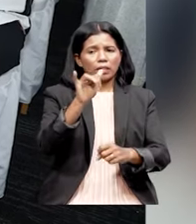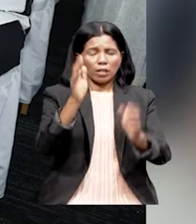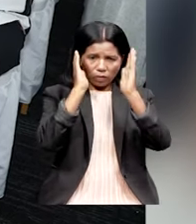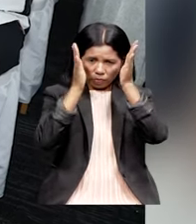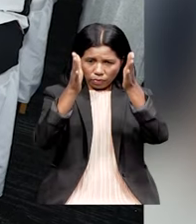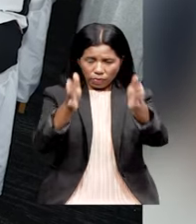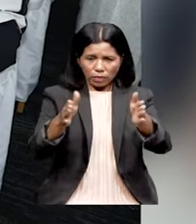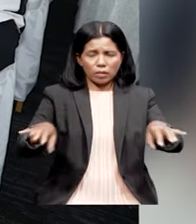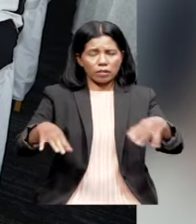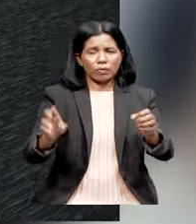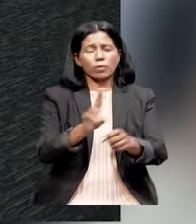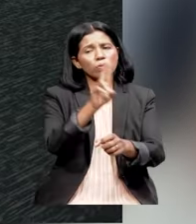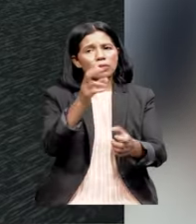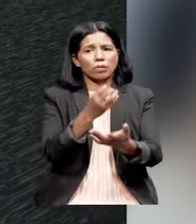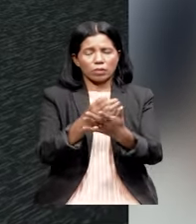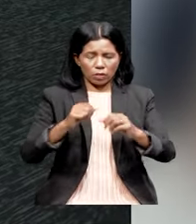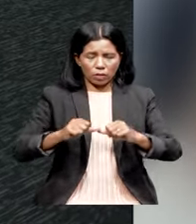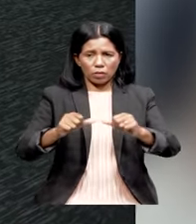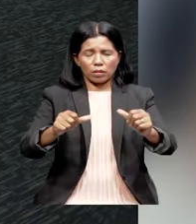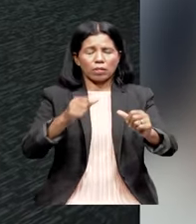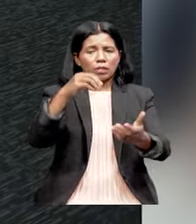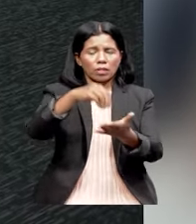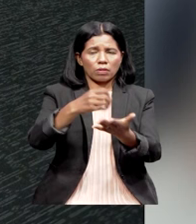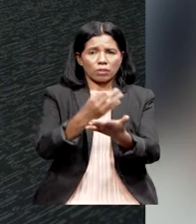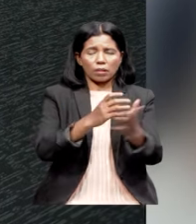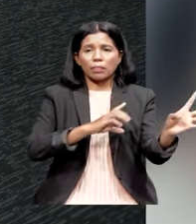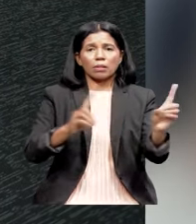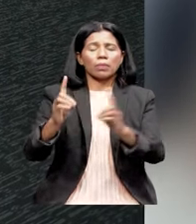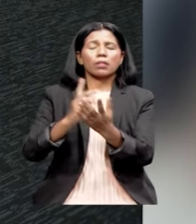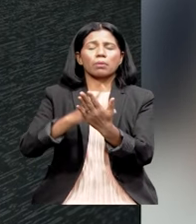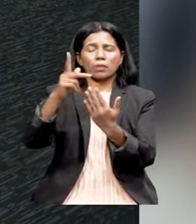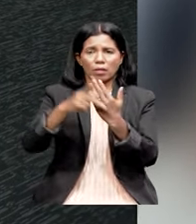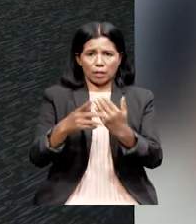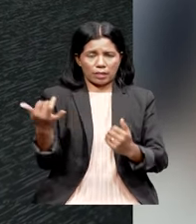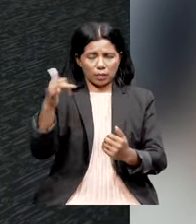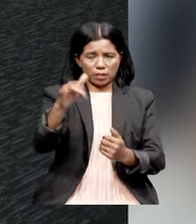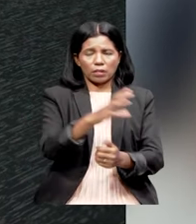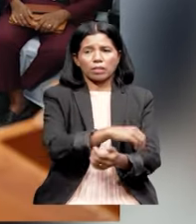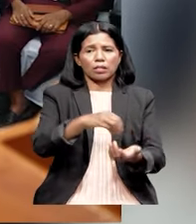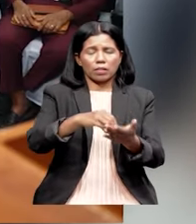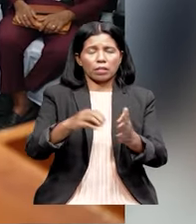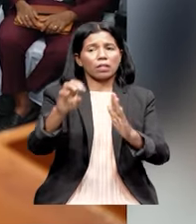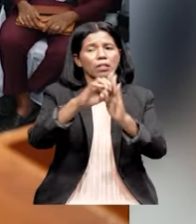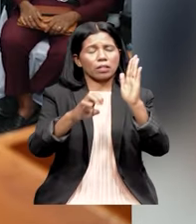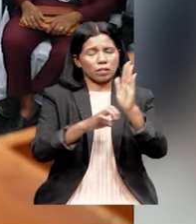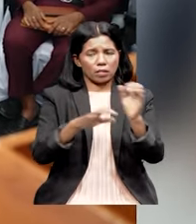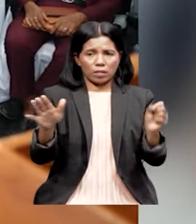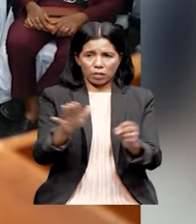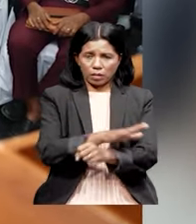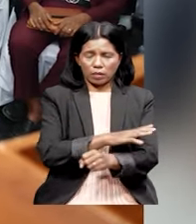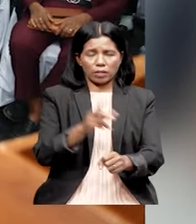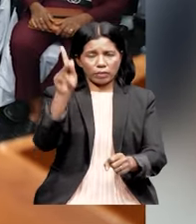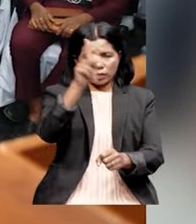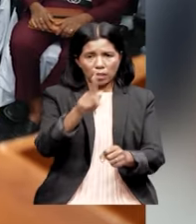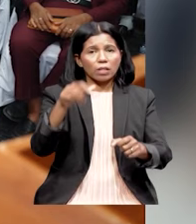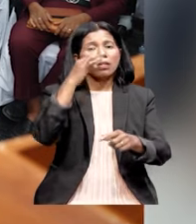ba qualidade de execução, continua a loca osang no implementa programa sira e setor produtivo, jodi garante estado nia sustentabilidade fiscal e